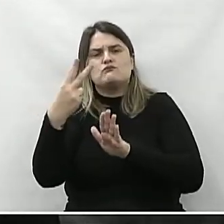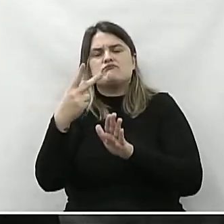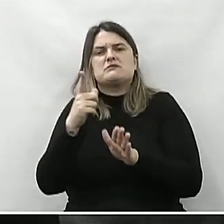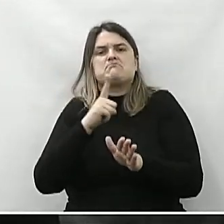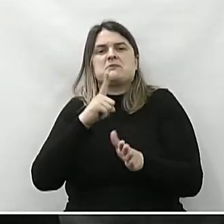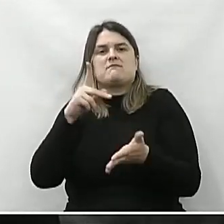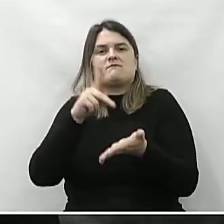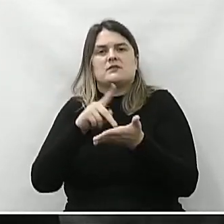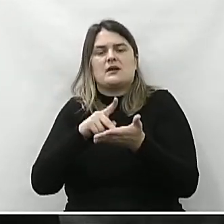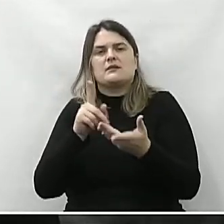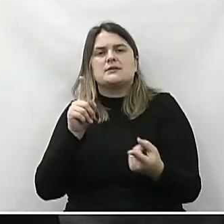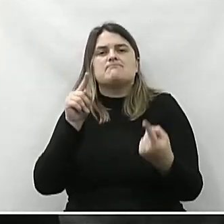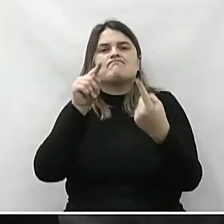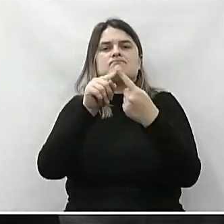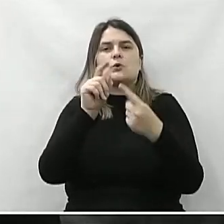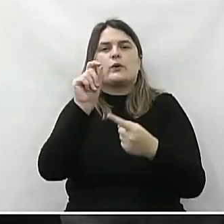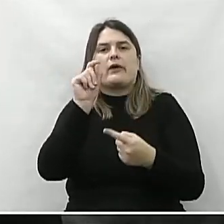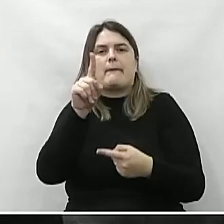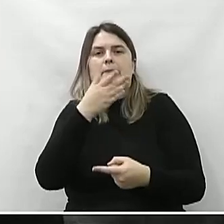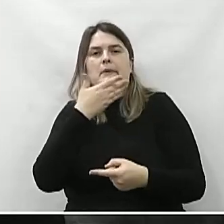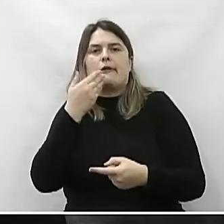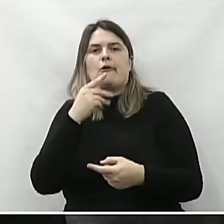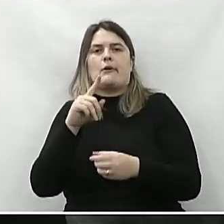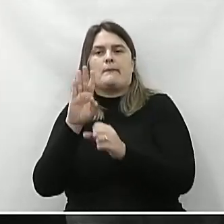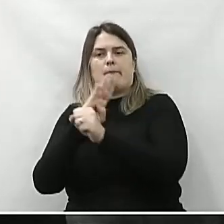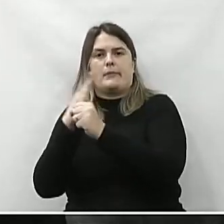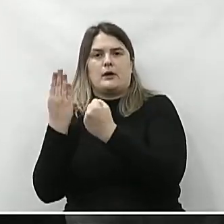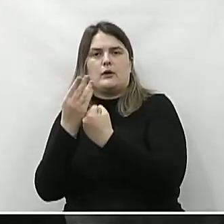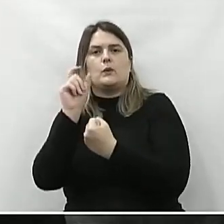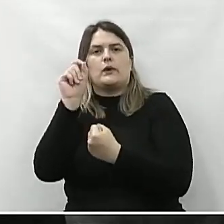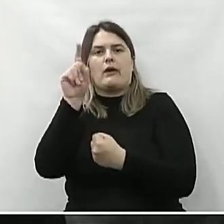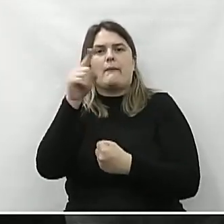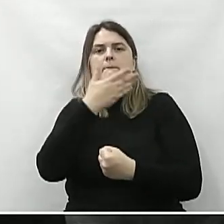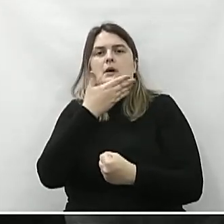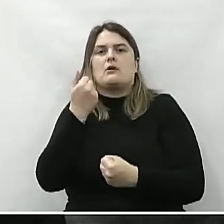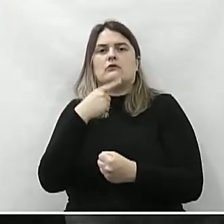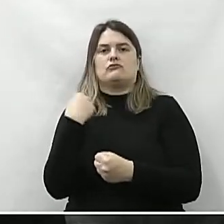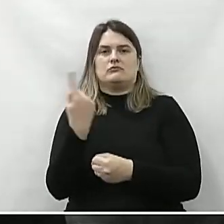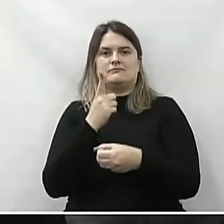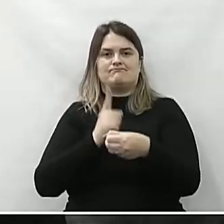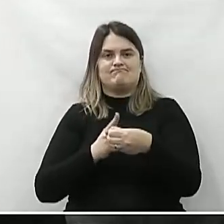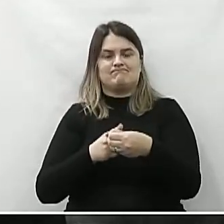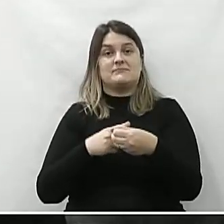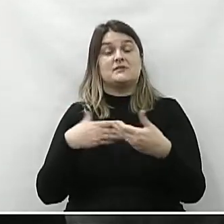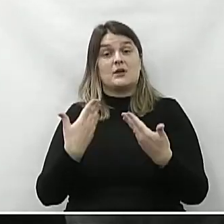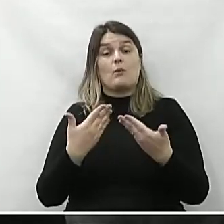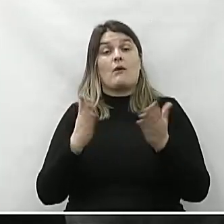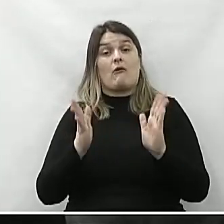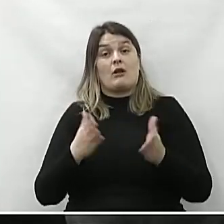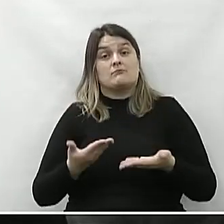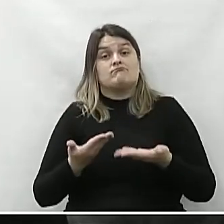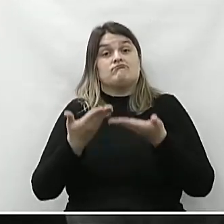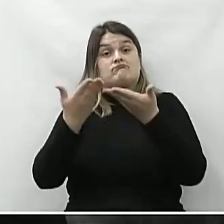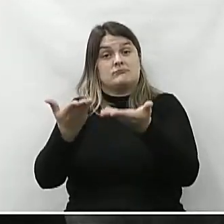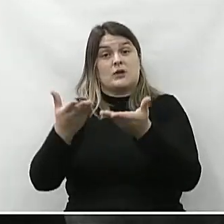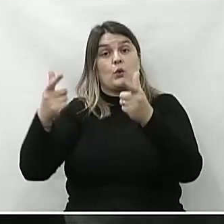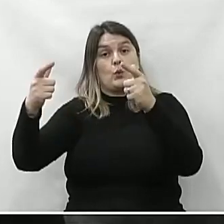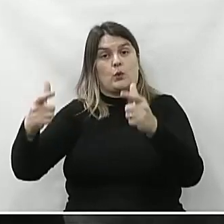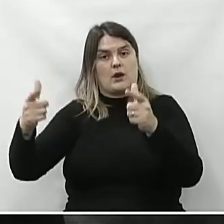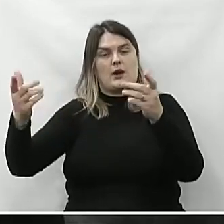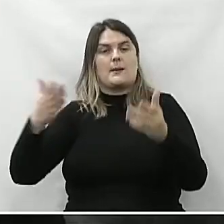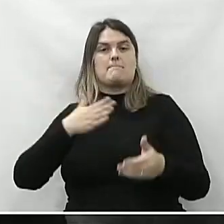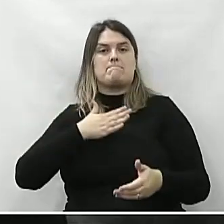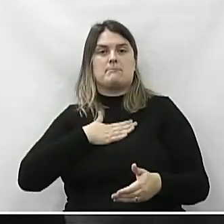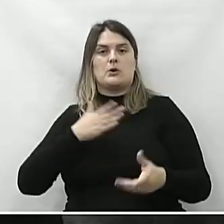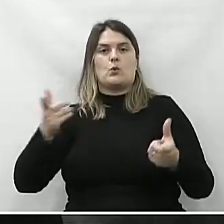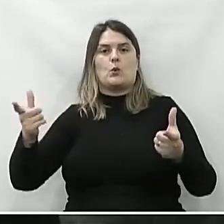realmente buscam né o melhor para o bairro busca um melhor para Cidade a inauguração então entrega né esse Campinho